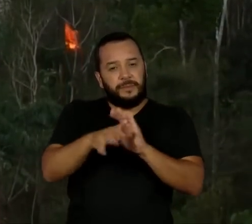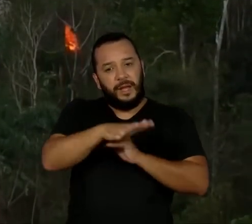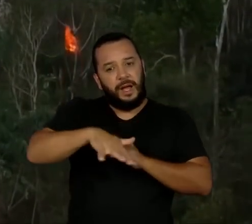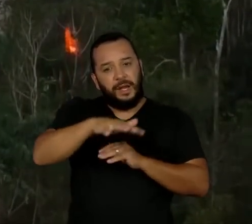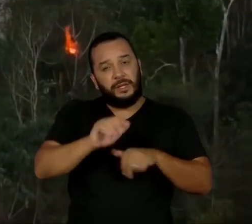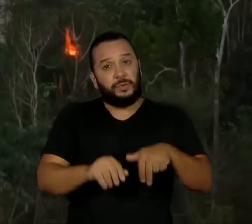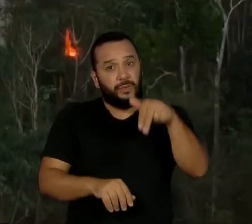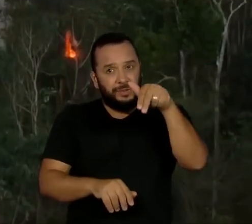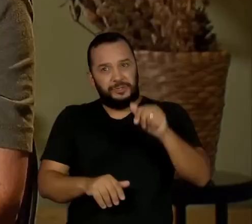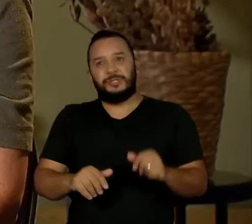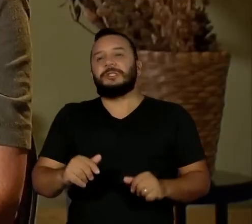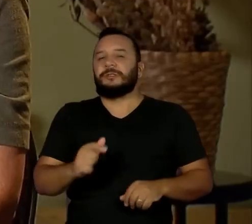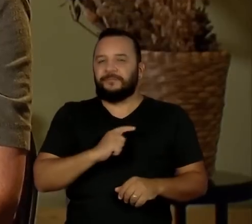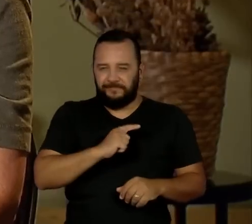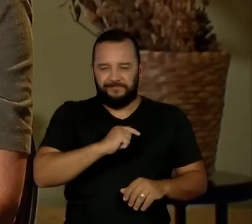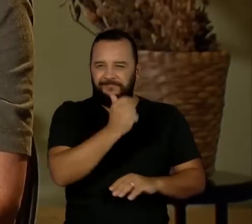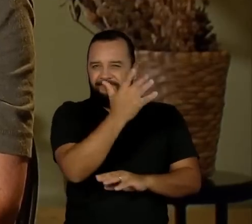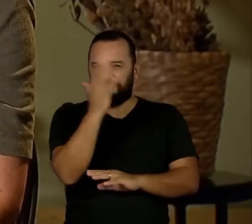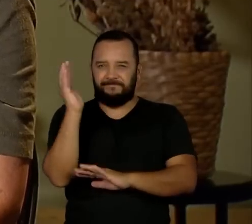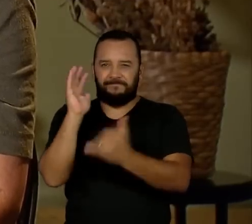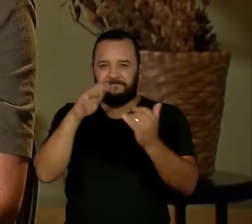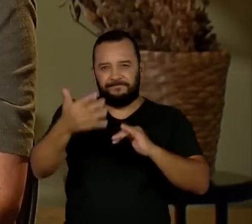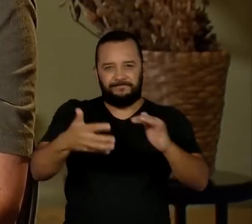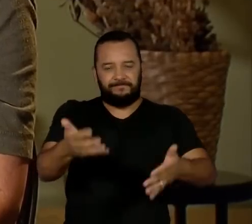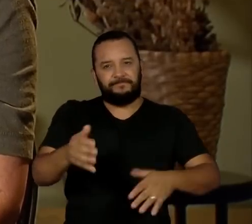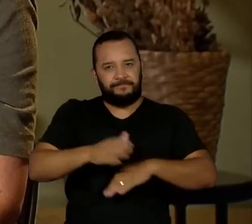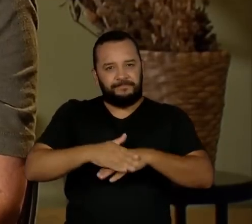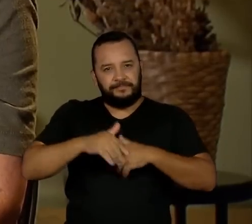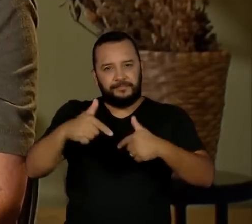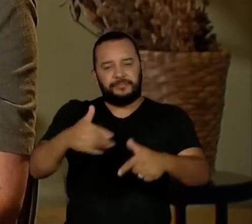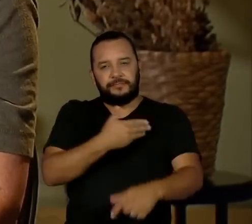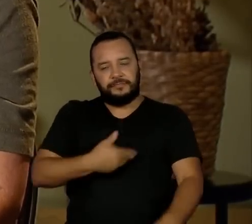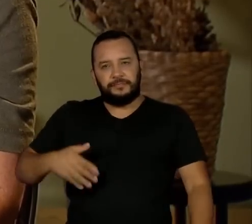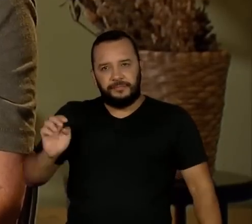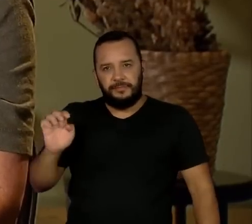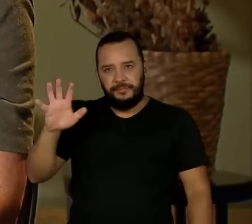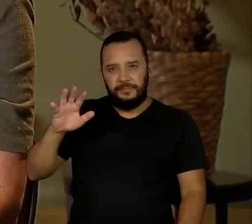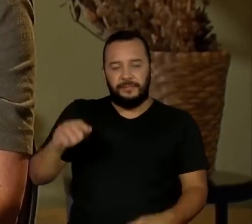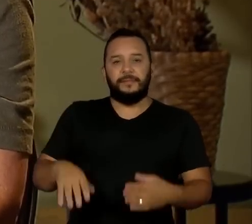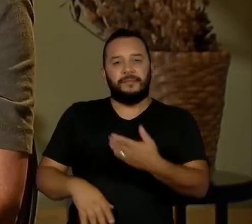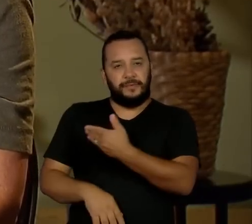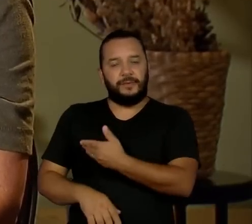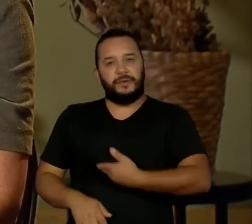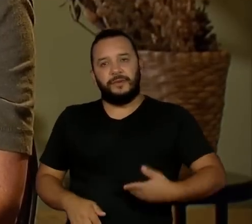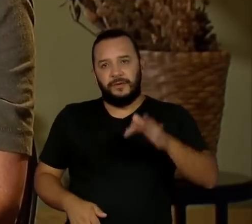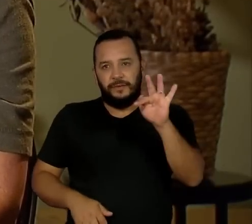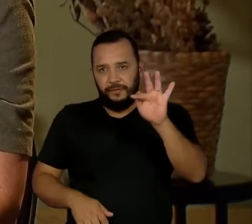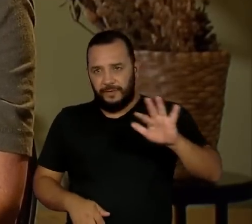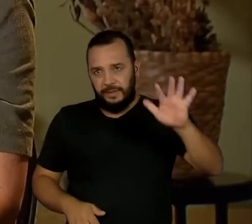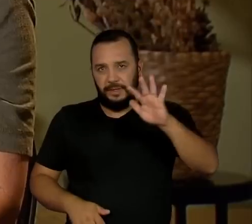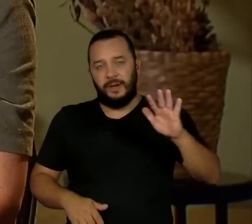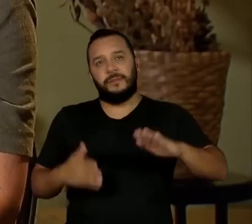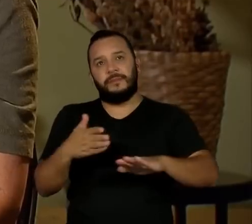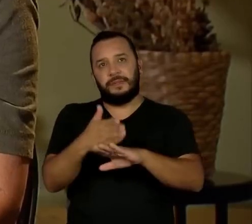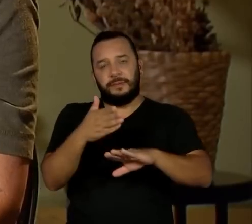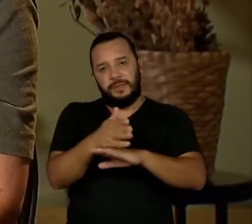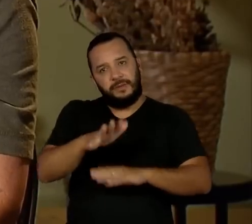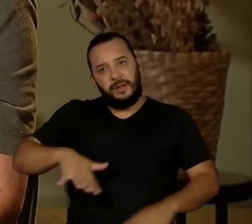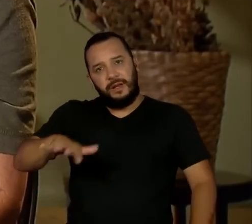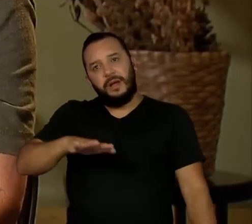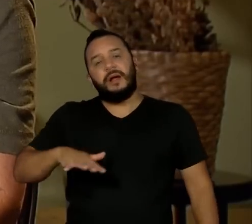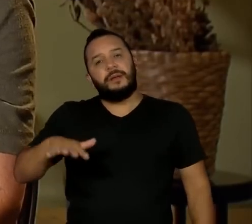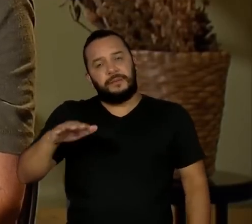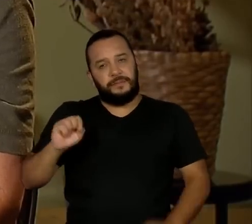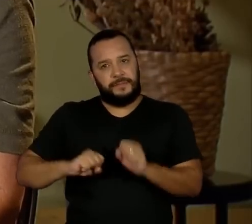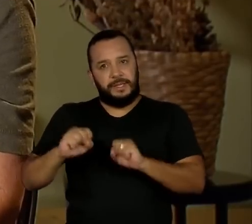desmatamento, além do engajamento dos governos estaduais, do governo federal, é muito importante a participação do setor privado, já que a produção